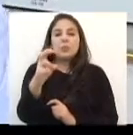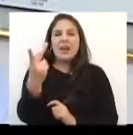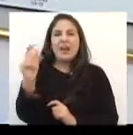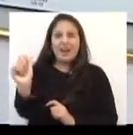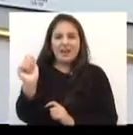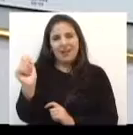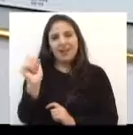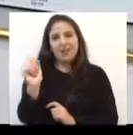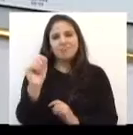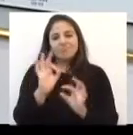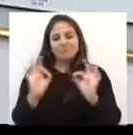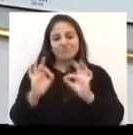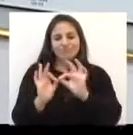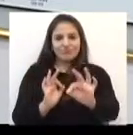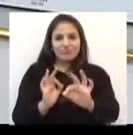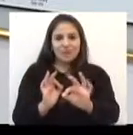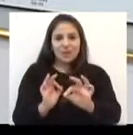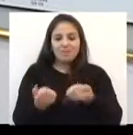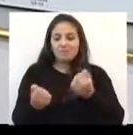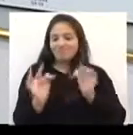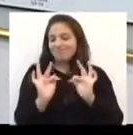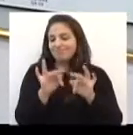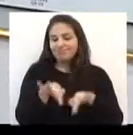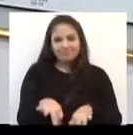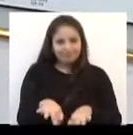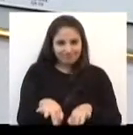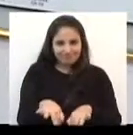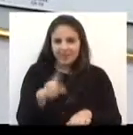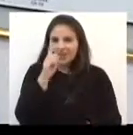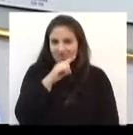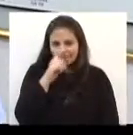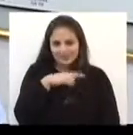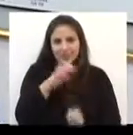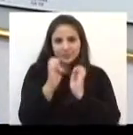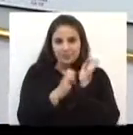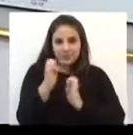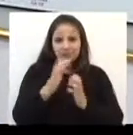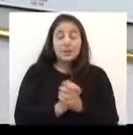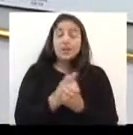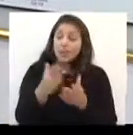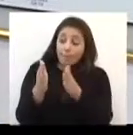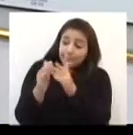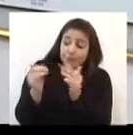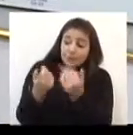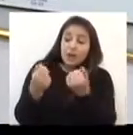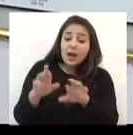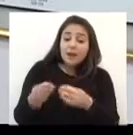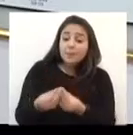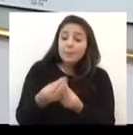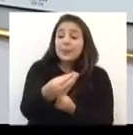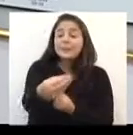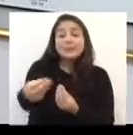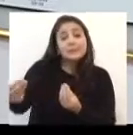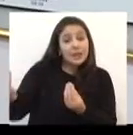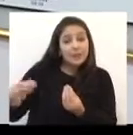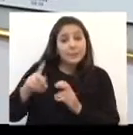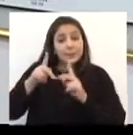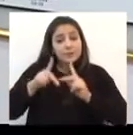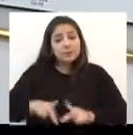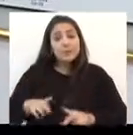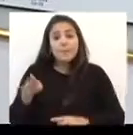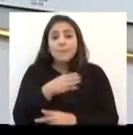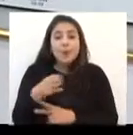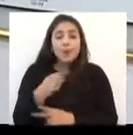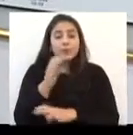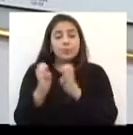abriu falência. No mesmo momento eu pedi aquela área que seja distribuída para o nosso pequeno e médio empreendedor. Porque o pequeno e médio empreendedor